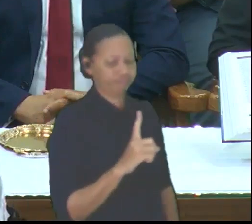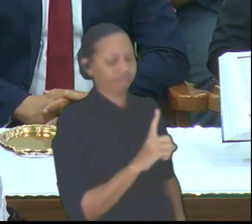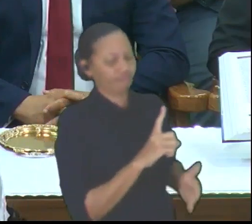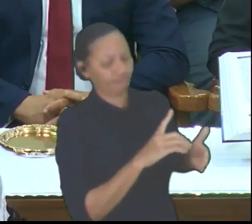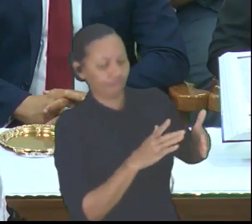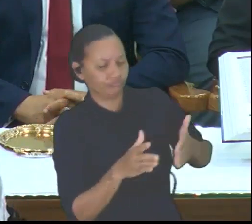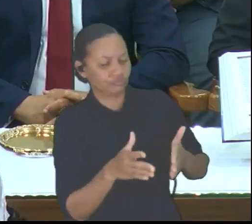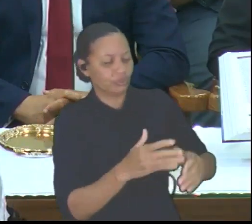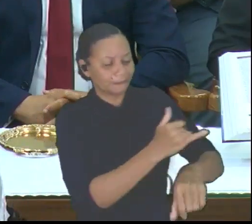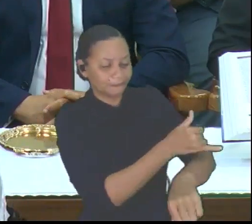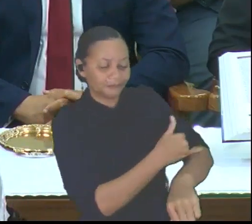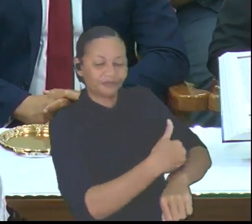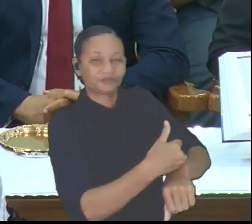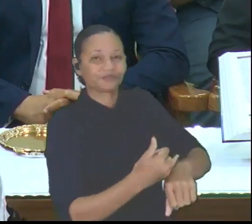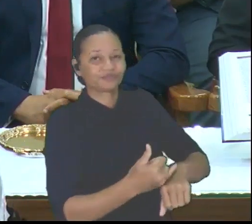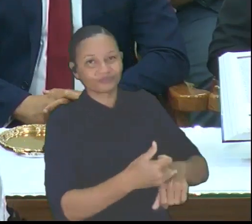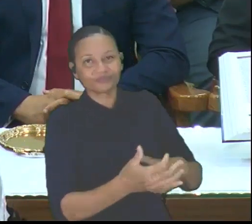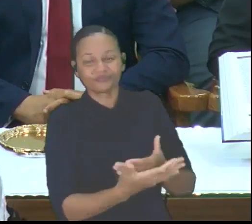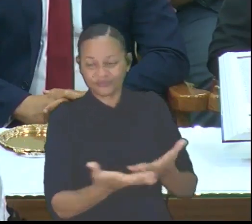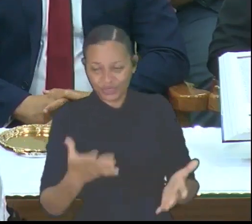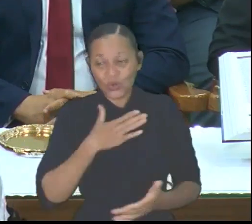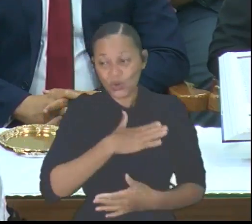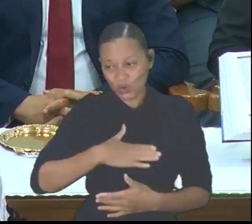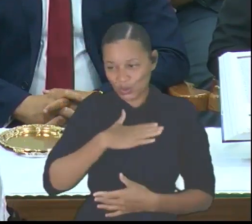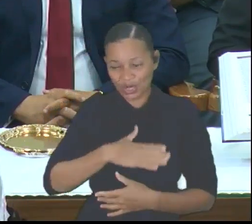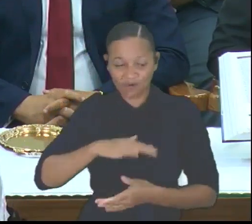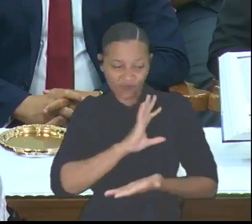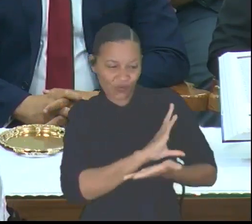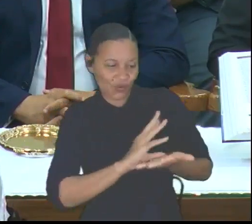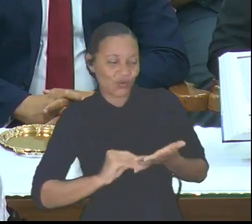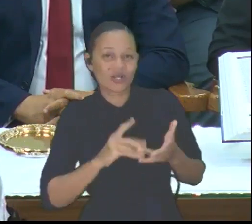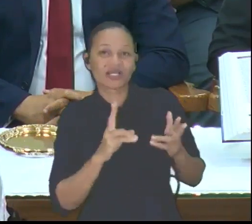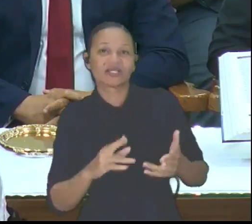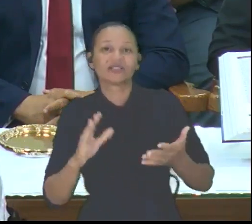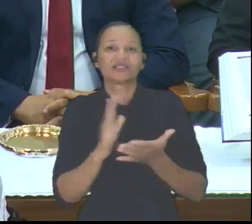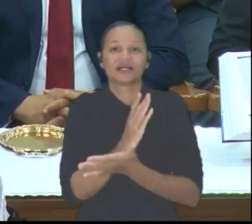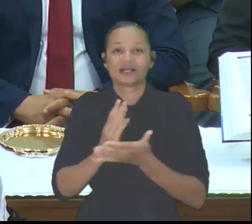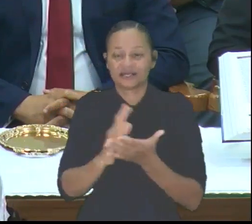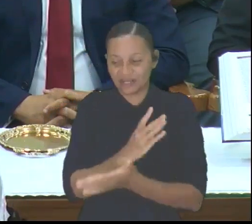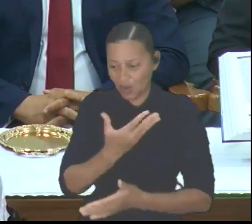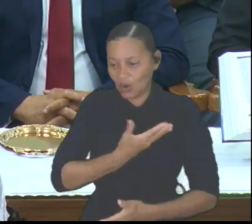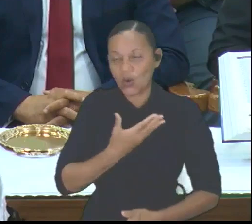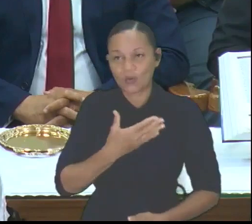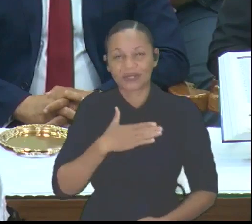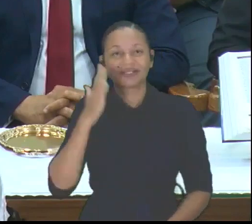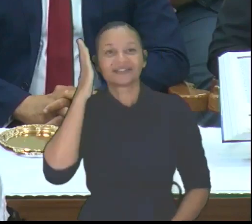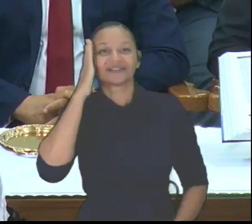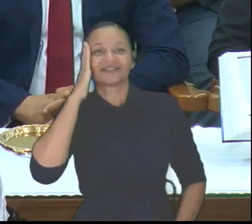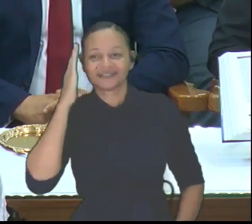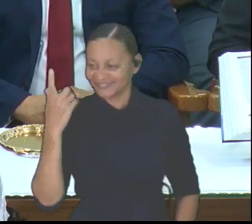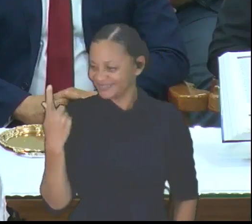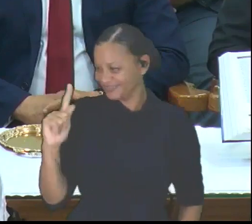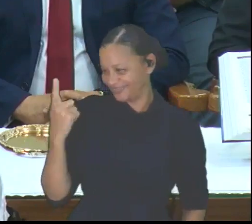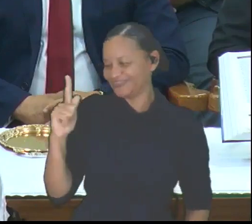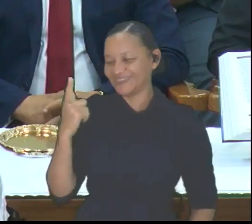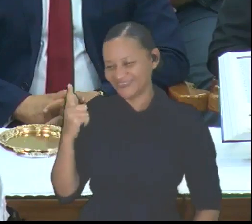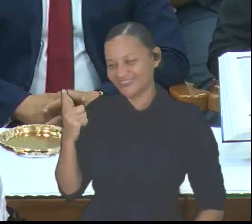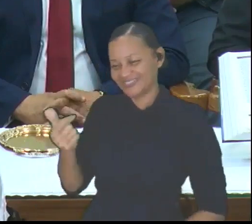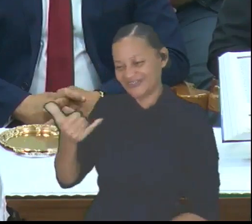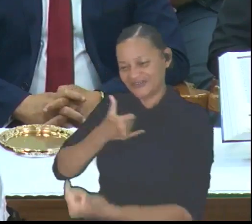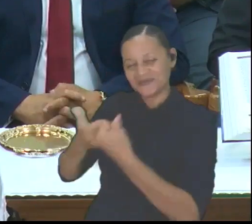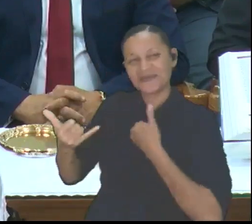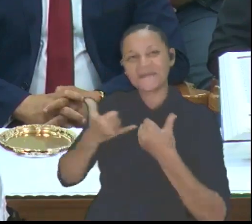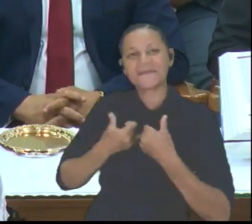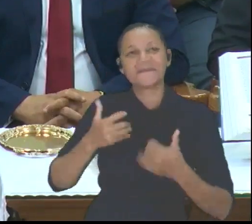distante. O pastor Orisvaldo, ele gosta de falar isso, eu já vi, eu vou copiá-lo. Alguns amigos que entendem de geografia me disseram que fica